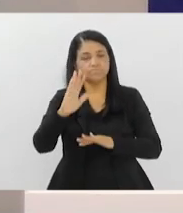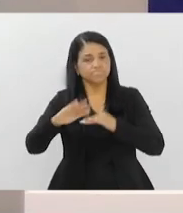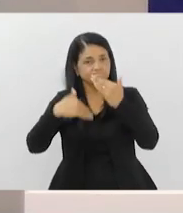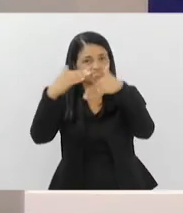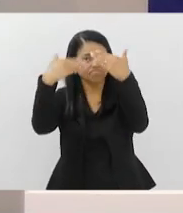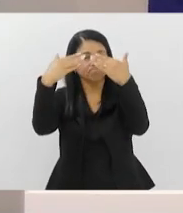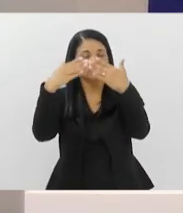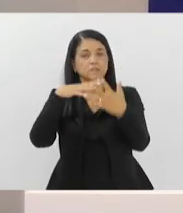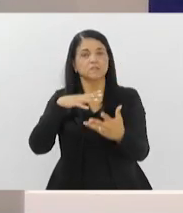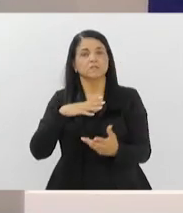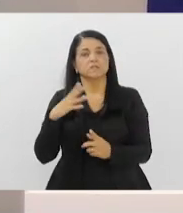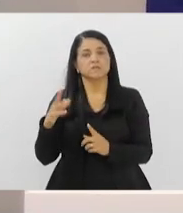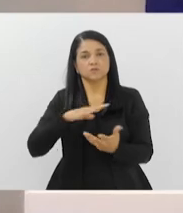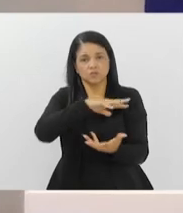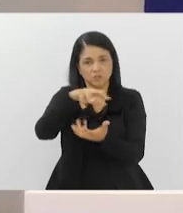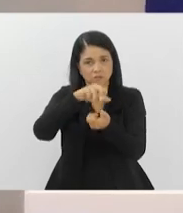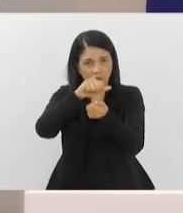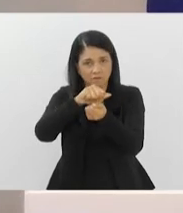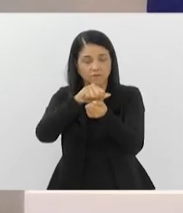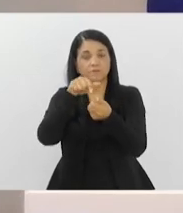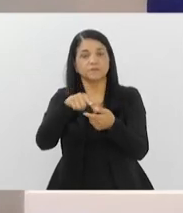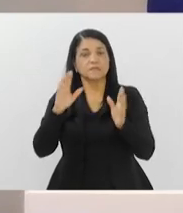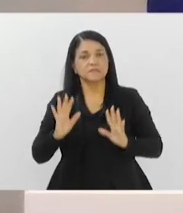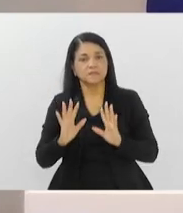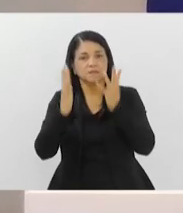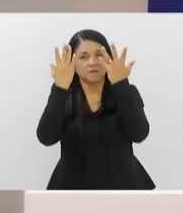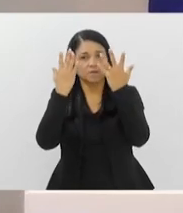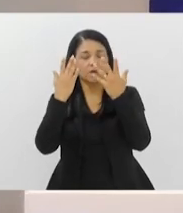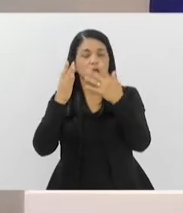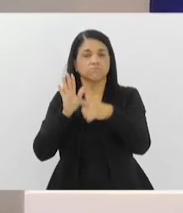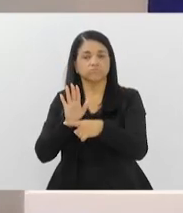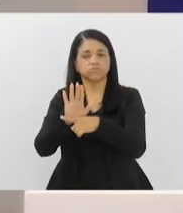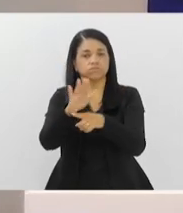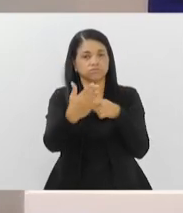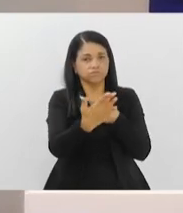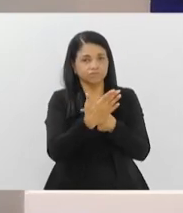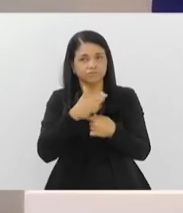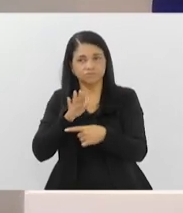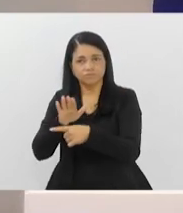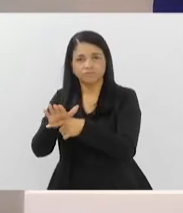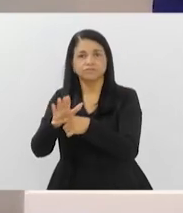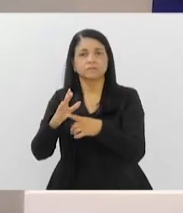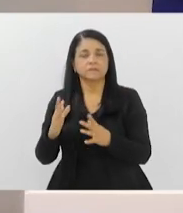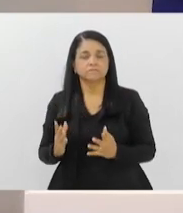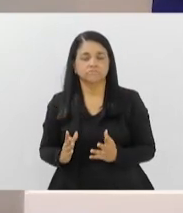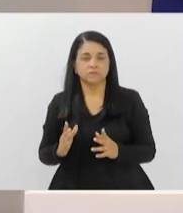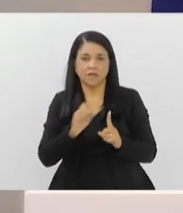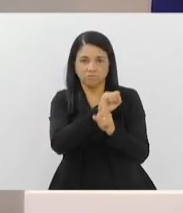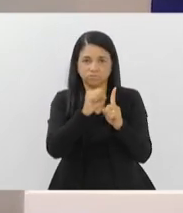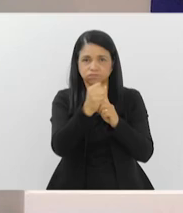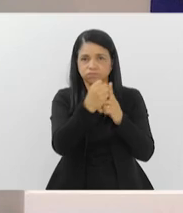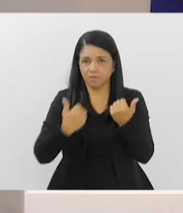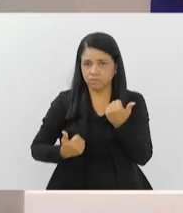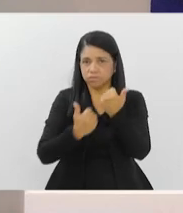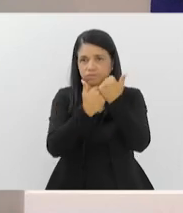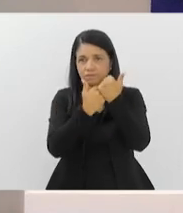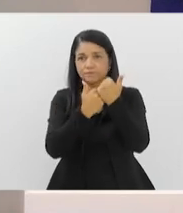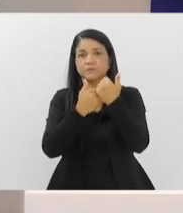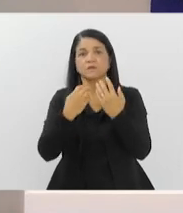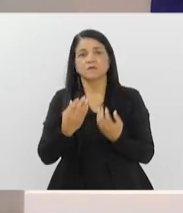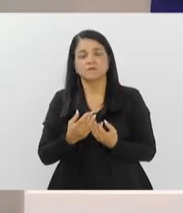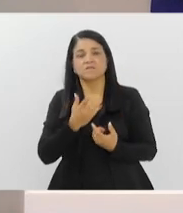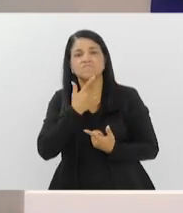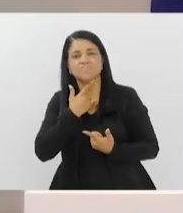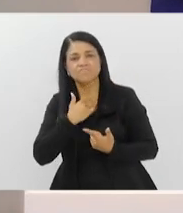e sustentável e celebrar as contribuições mútuas que enriquecem nossa sociedade. Desejo a todos um